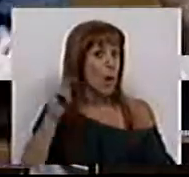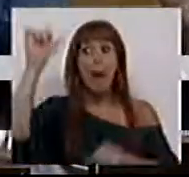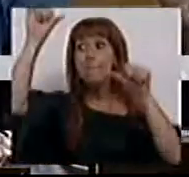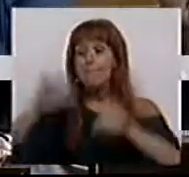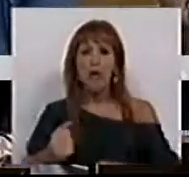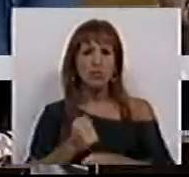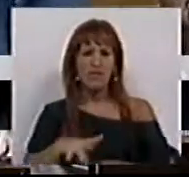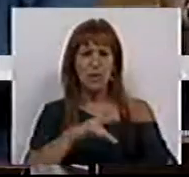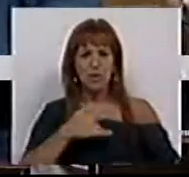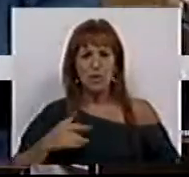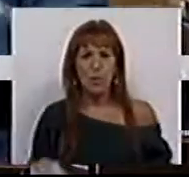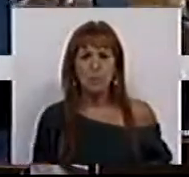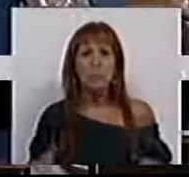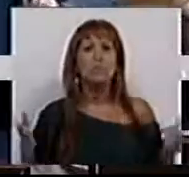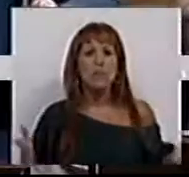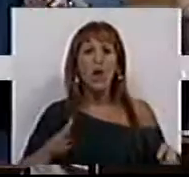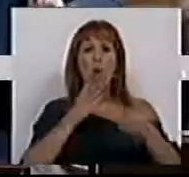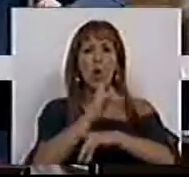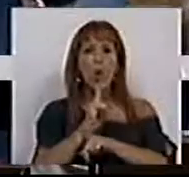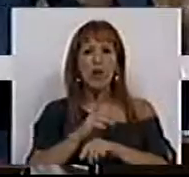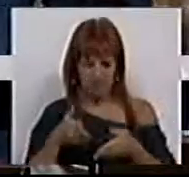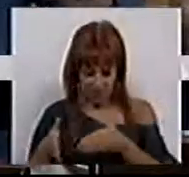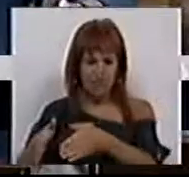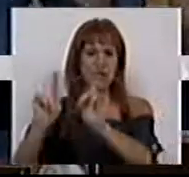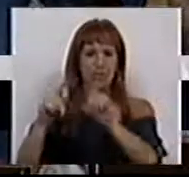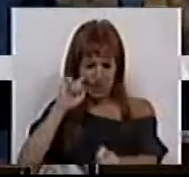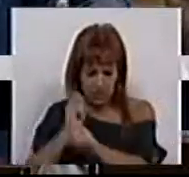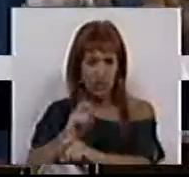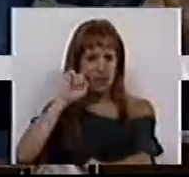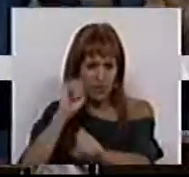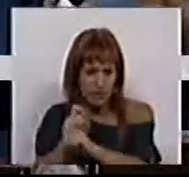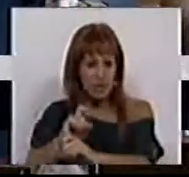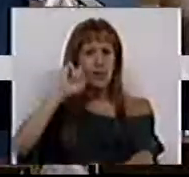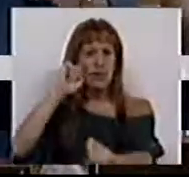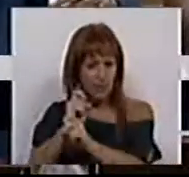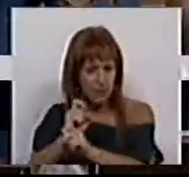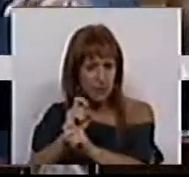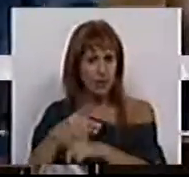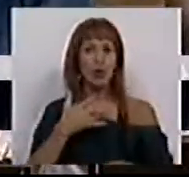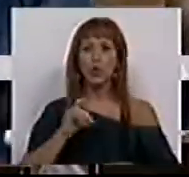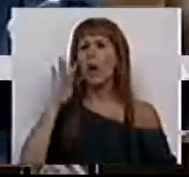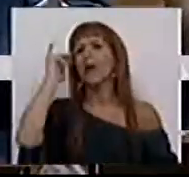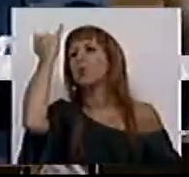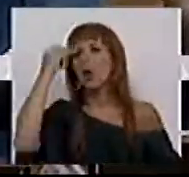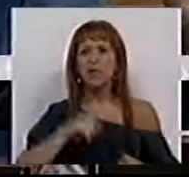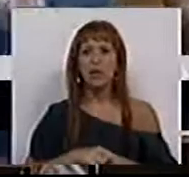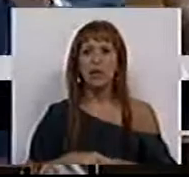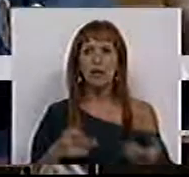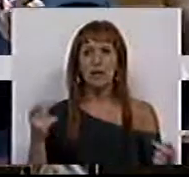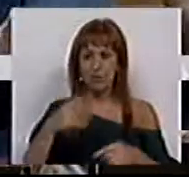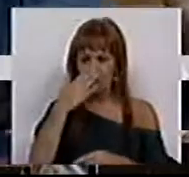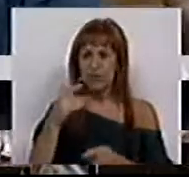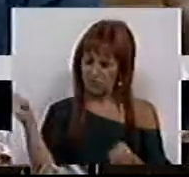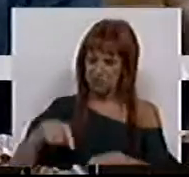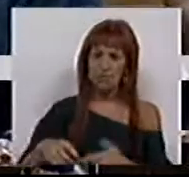para mal do Serviço Nacional de Saúde. Portanto, continuem por essa via, que insistindo, Dr. António Costa ainda chegará à frente. É